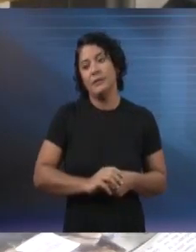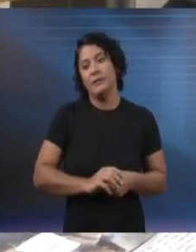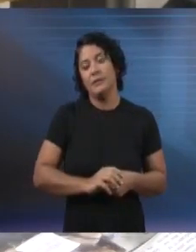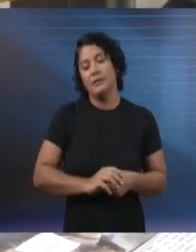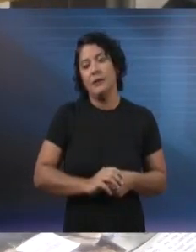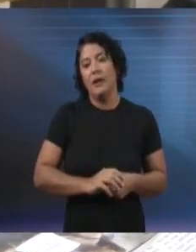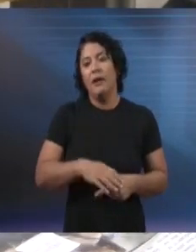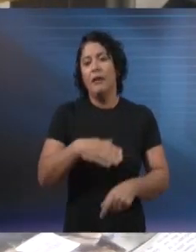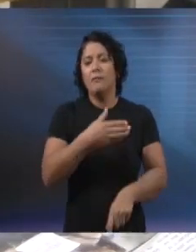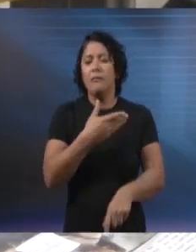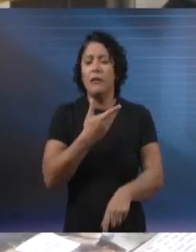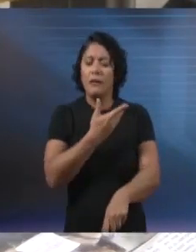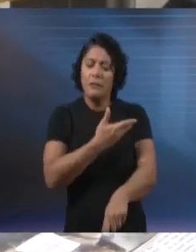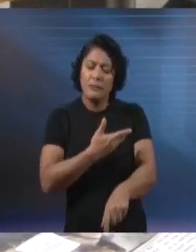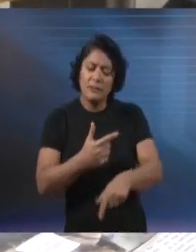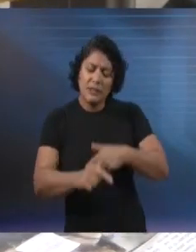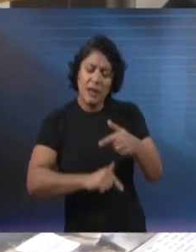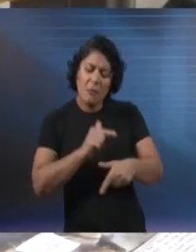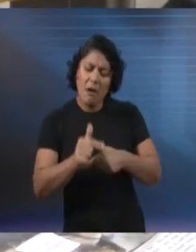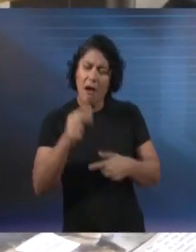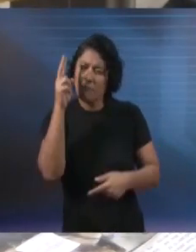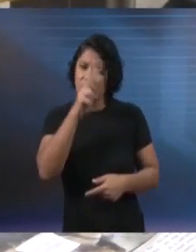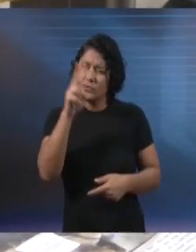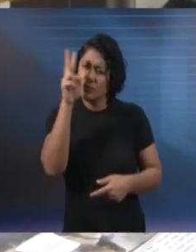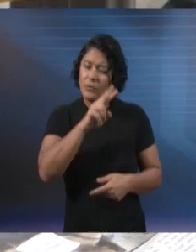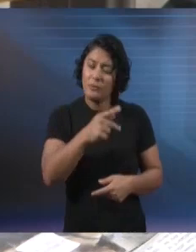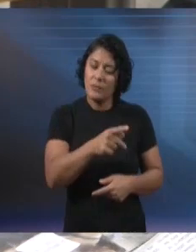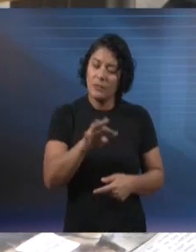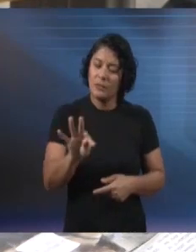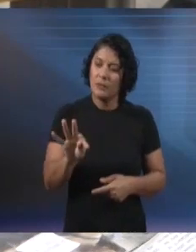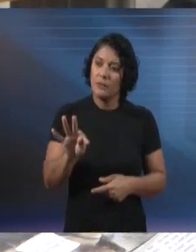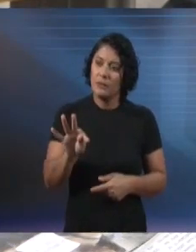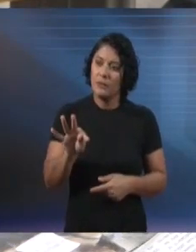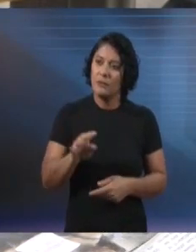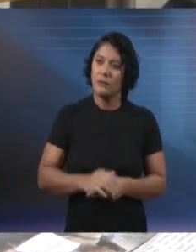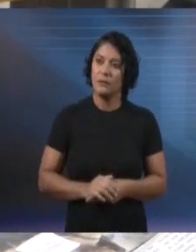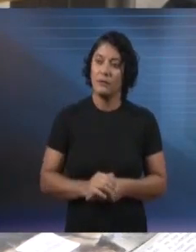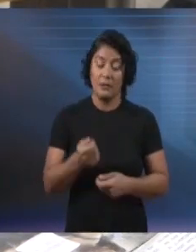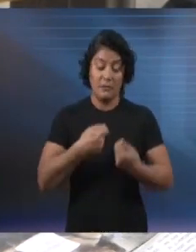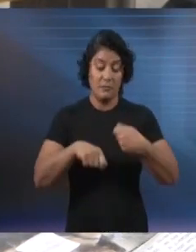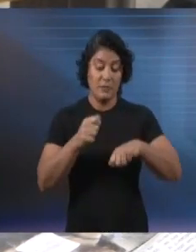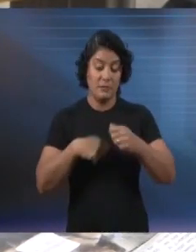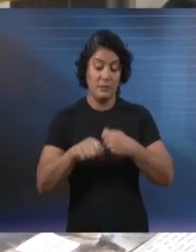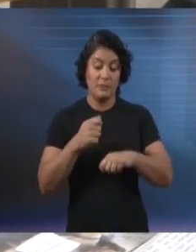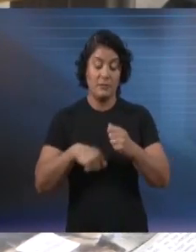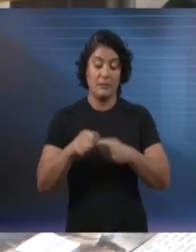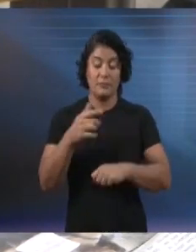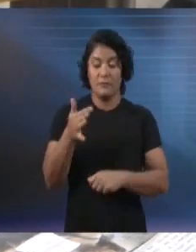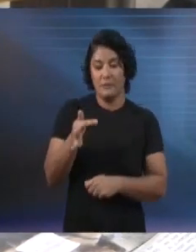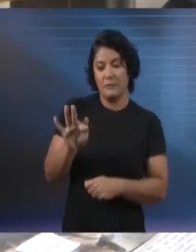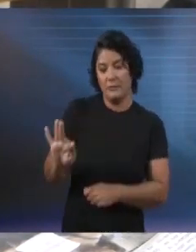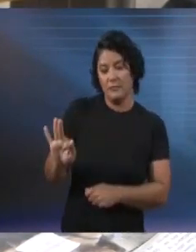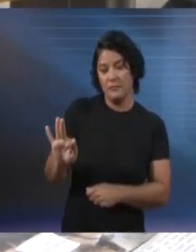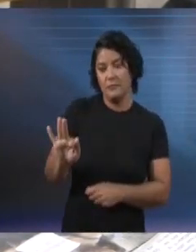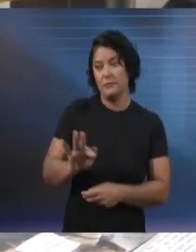esquerda, especialmente do PT, que é quem tem dominado a administração pública no âmbito federal,